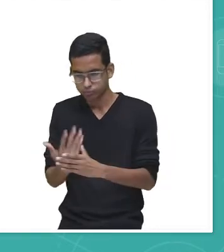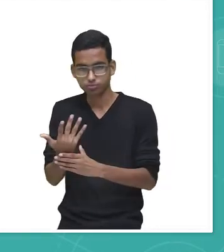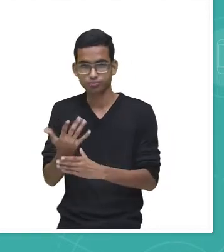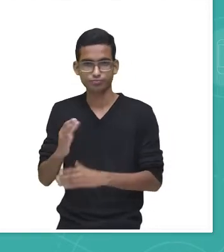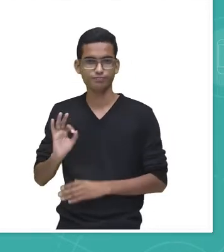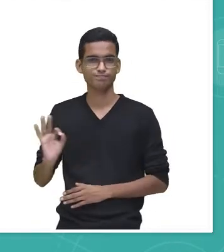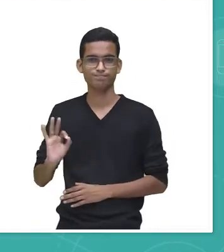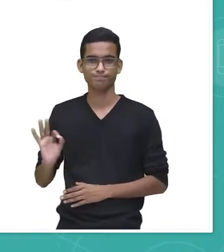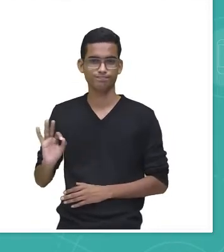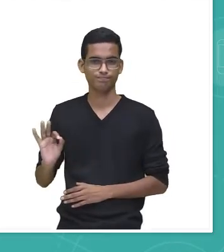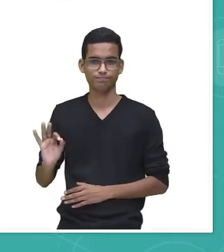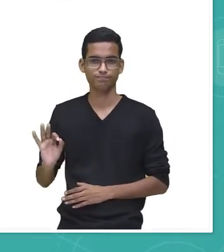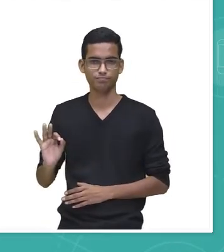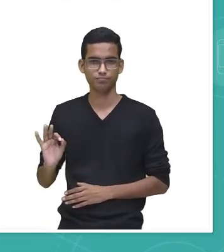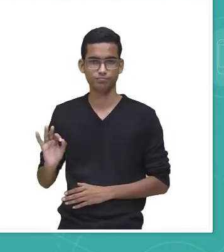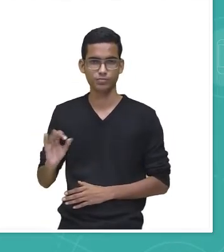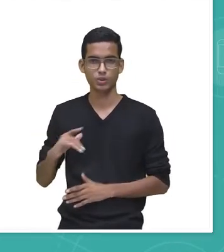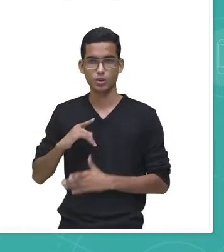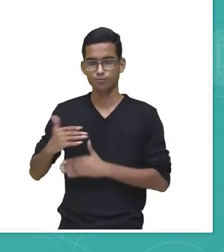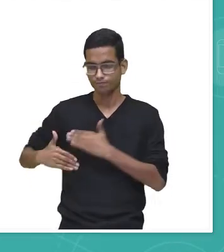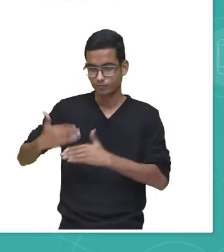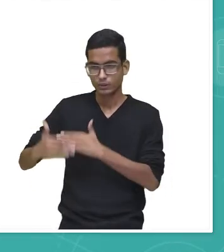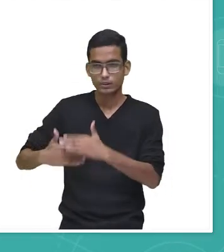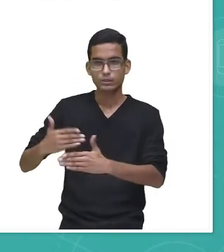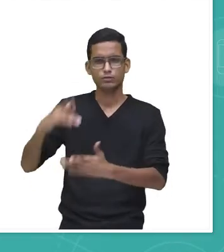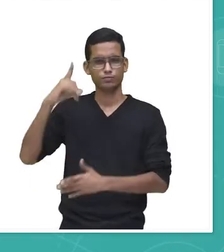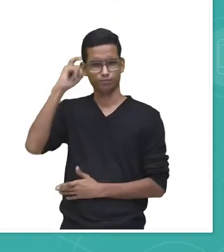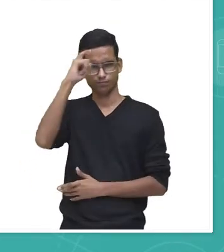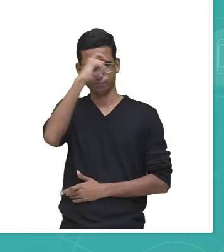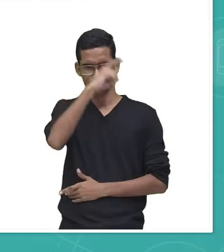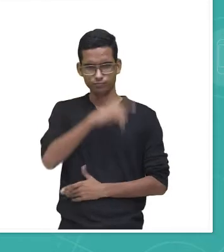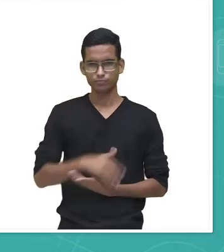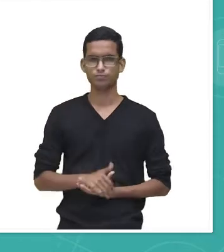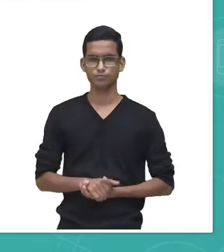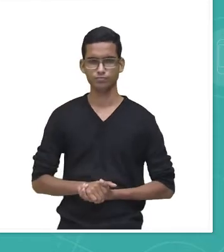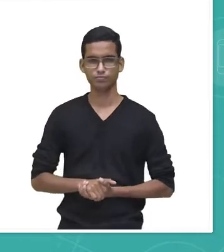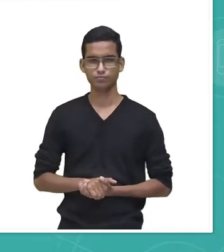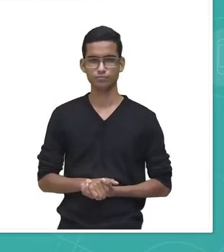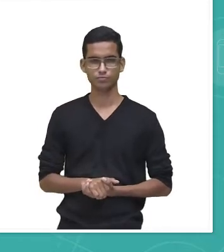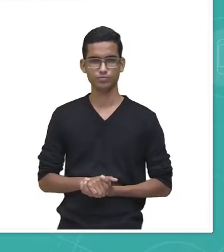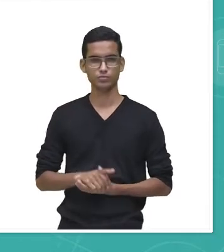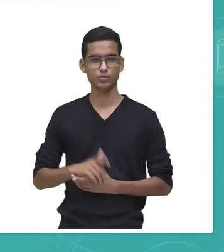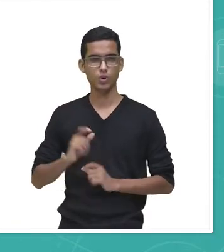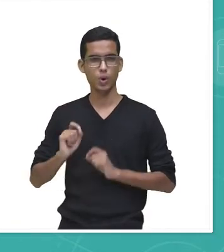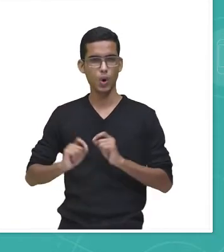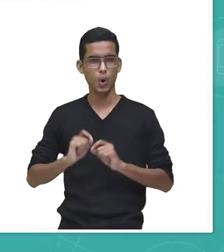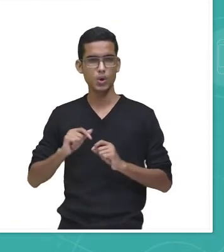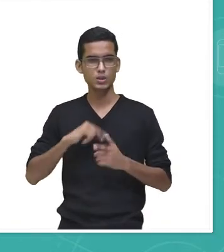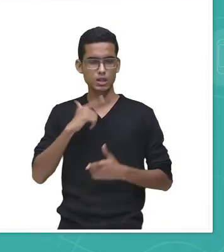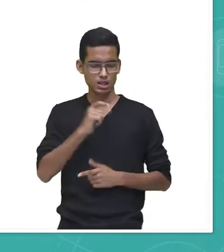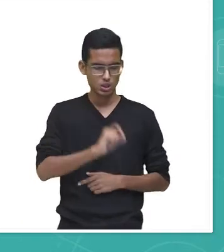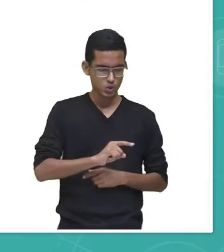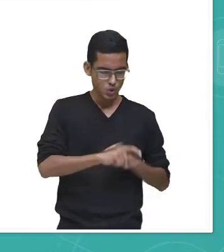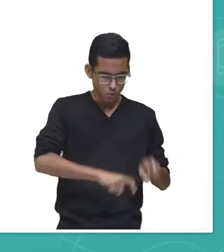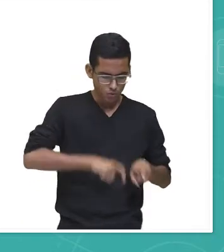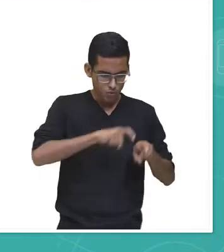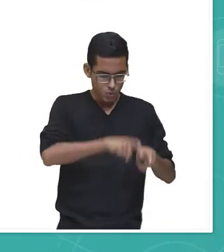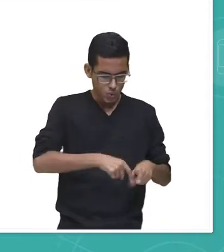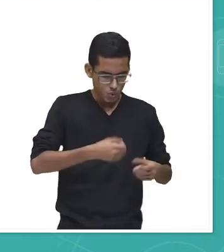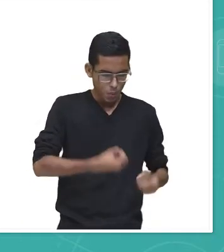dificultoso. Então, não tinha o excedente. O que é o excedente? É aquilo que eu produzo para mim, tenho excedente, eu começo